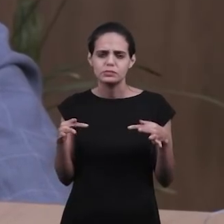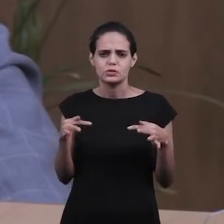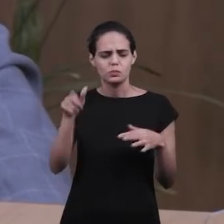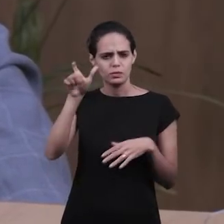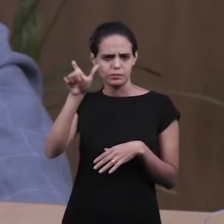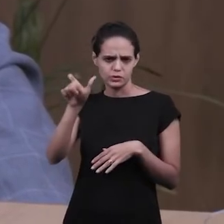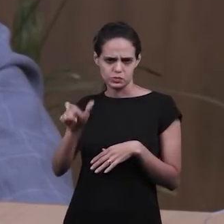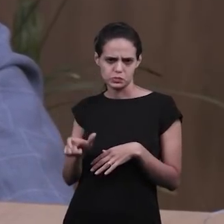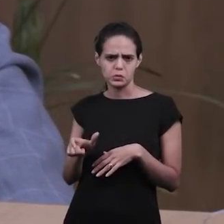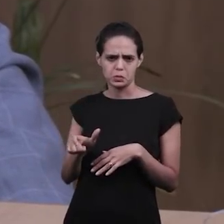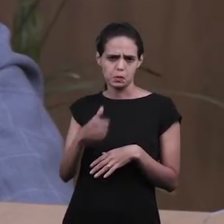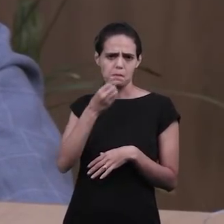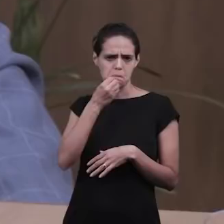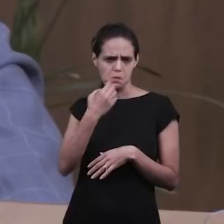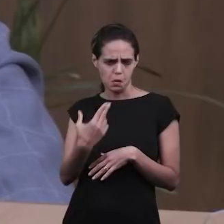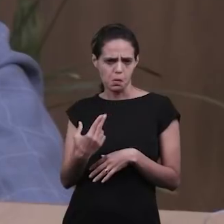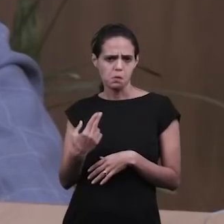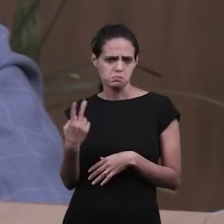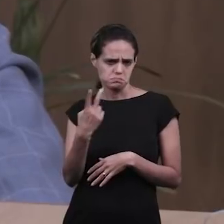muito simples.